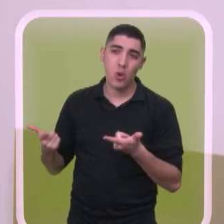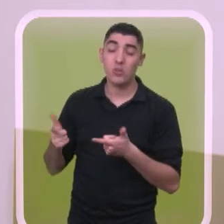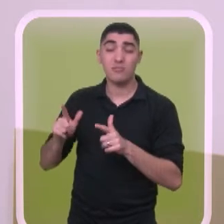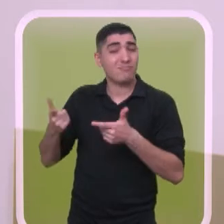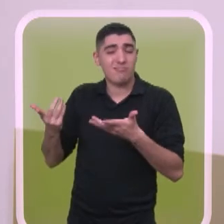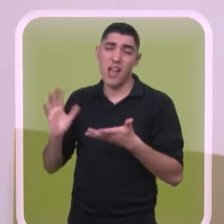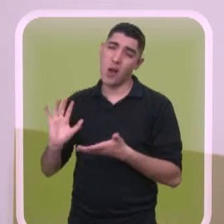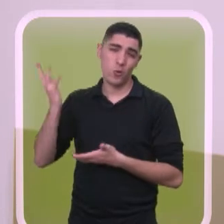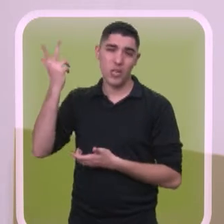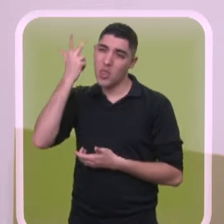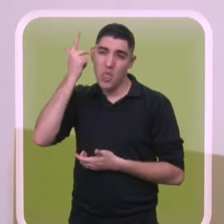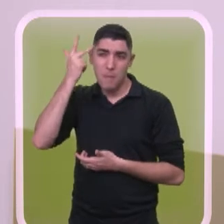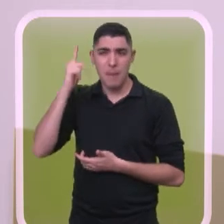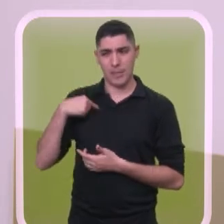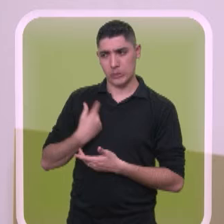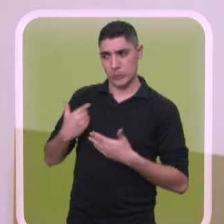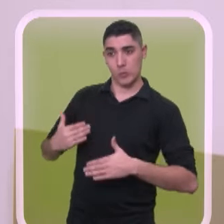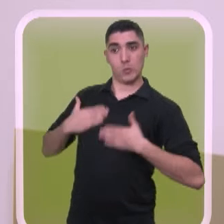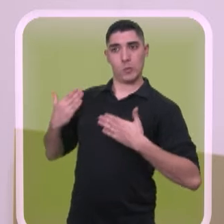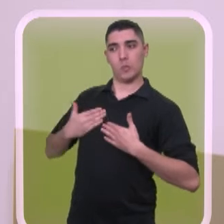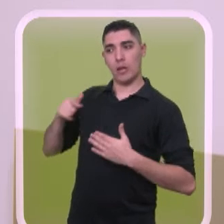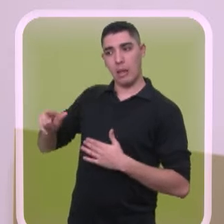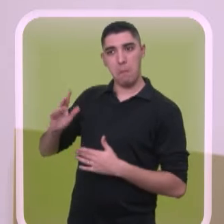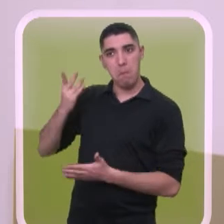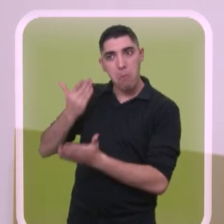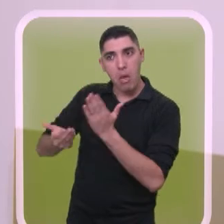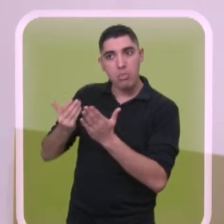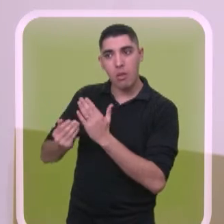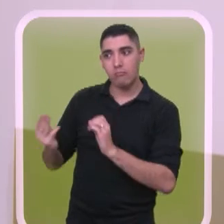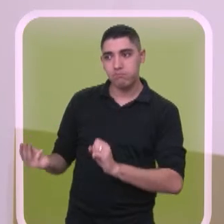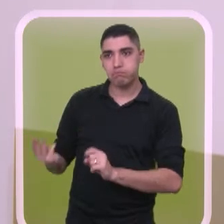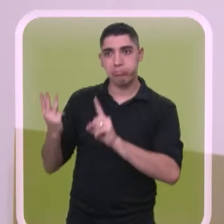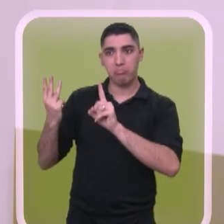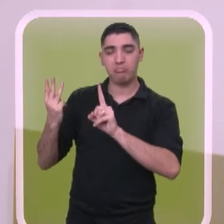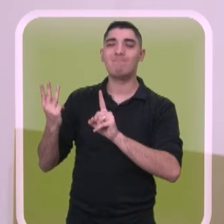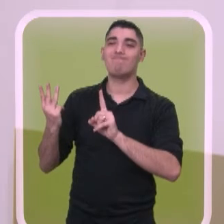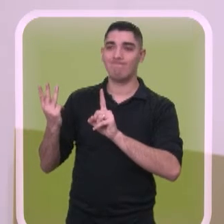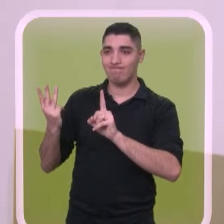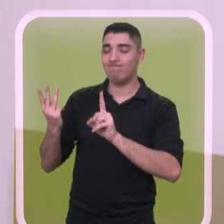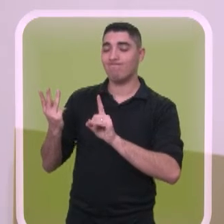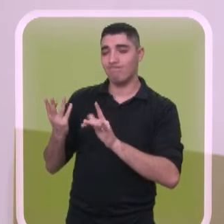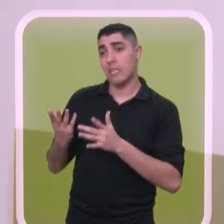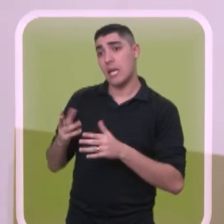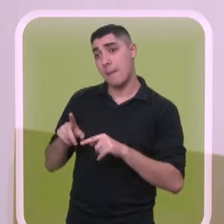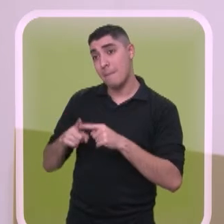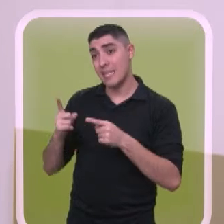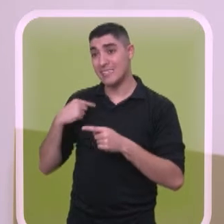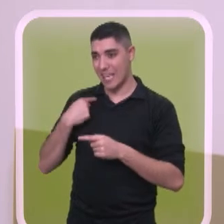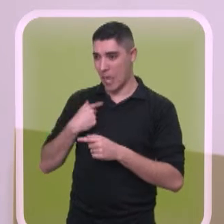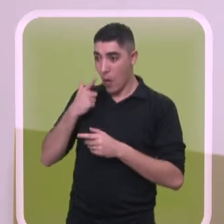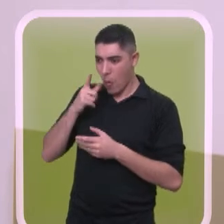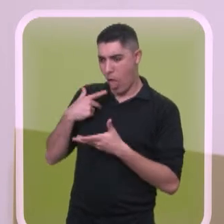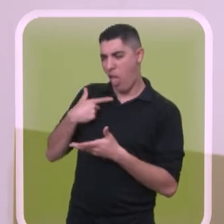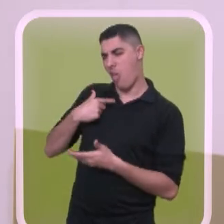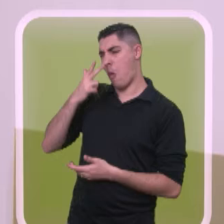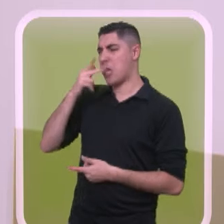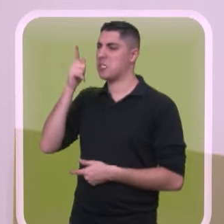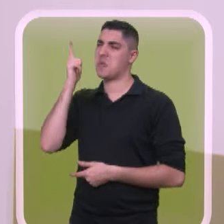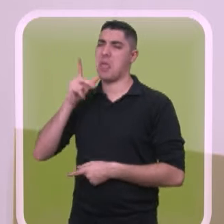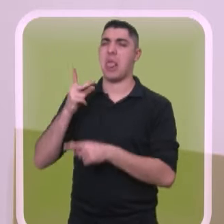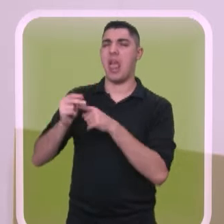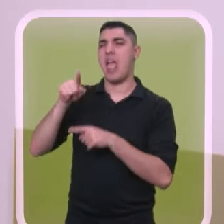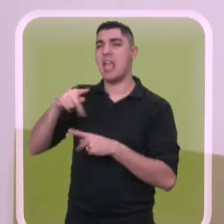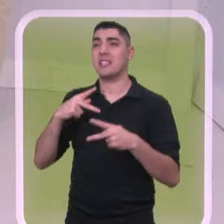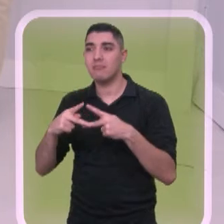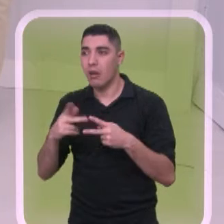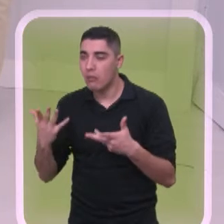gente ficou até surpreso com esse resultado, né? A gente esperava, se fosse apostaria no São José vencendo esse jogo.